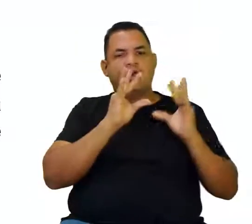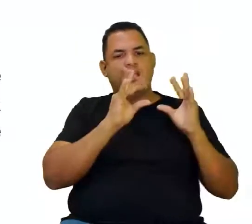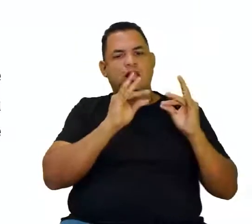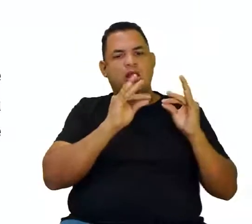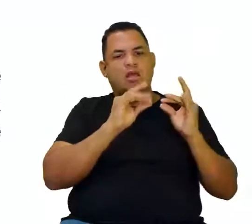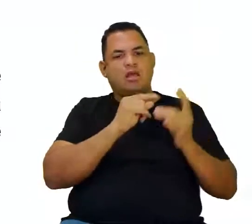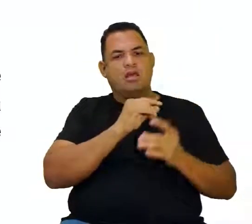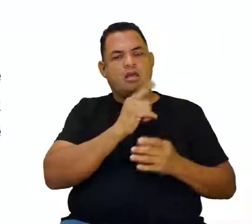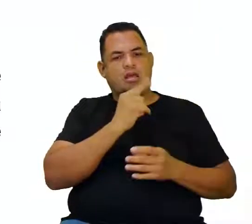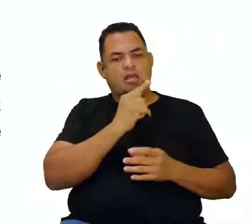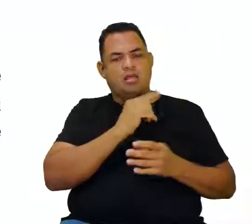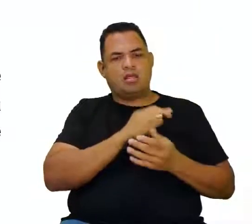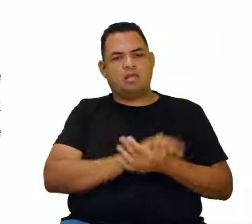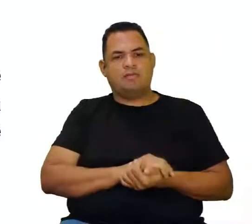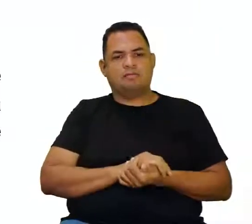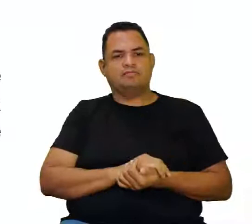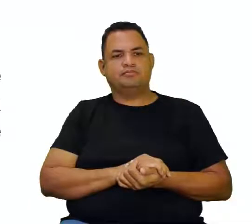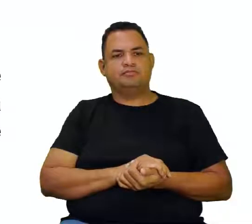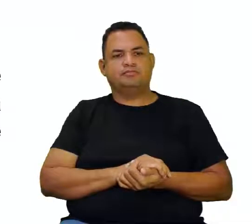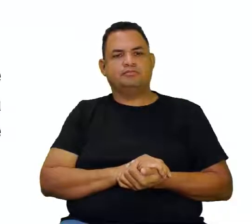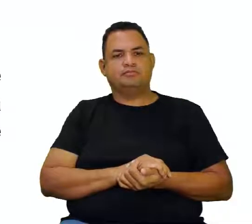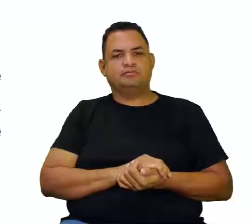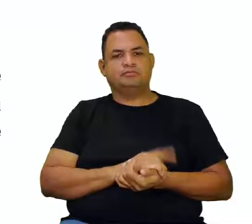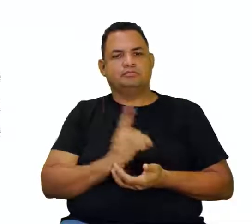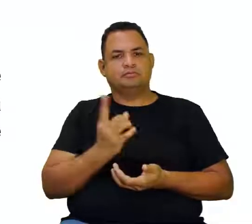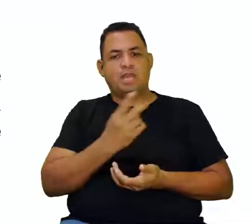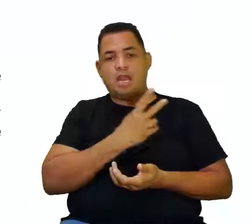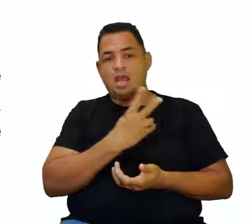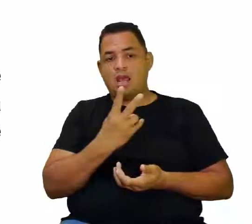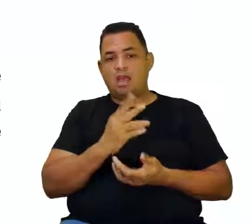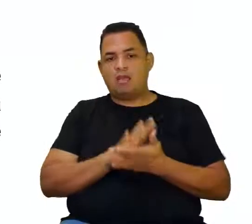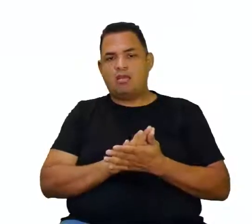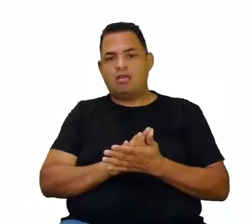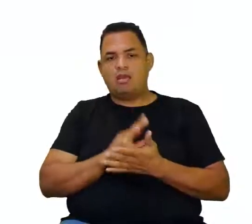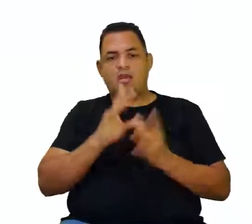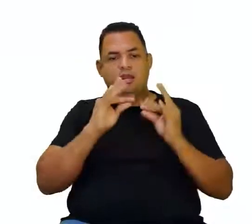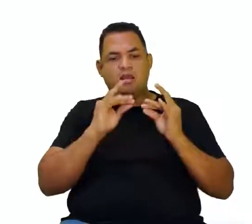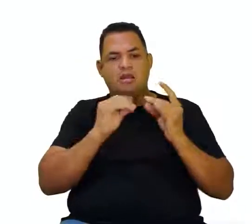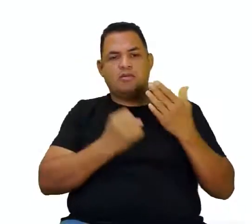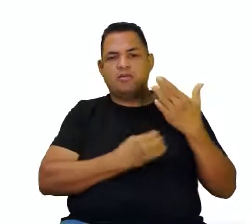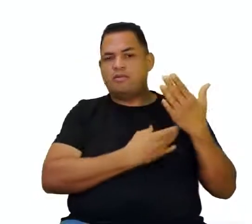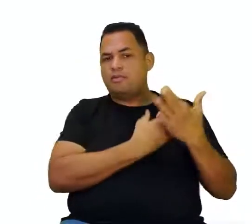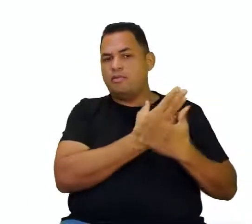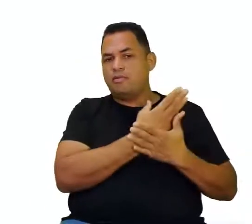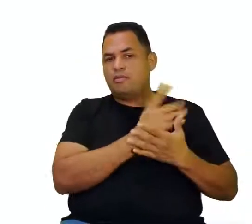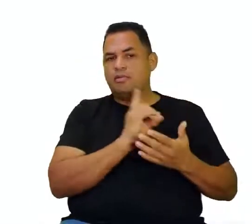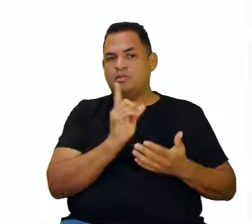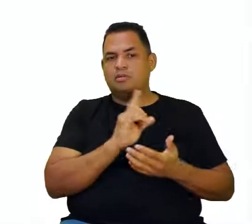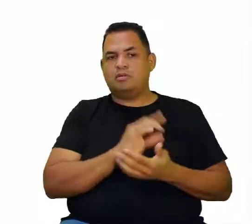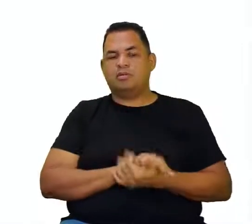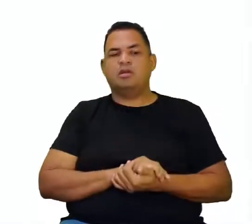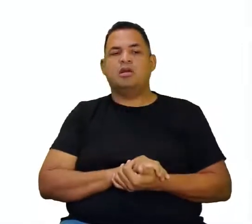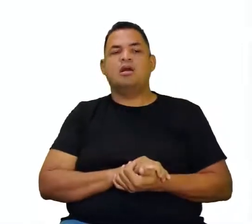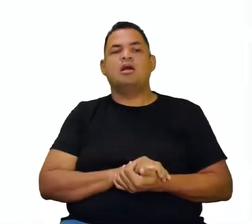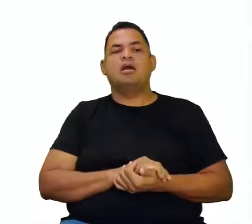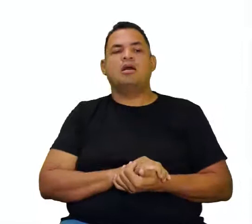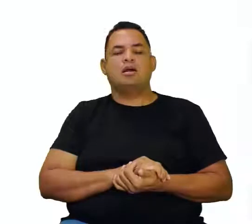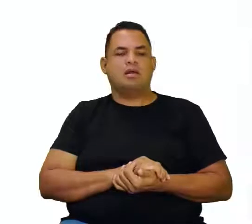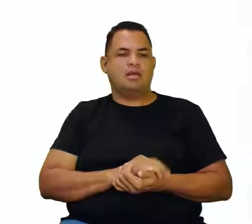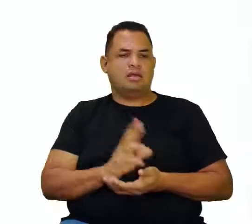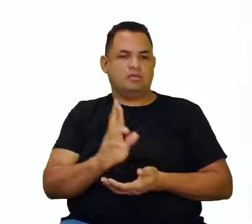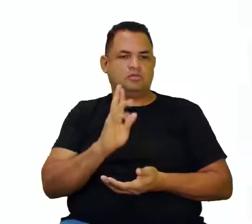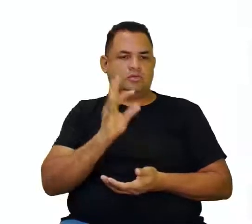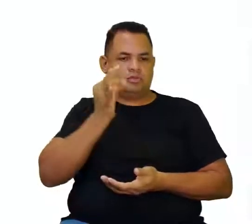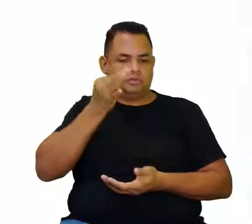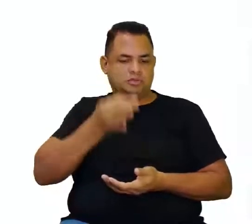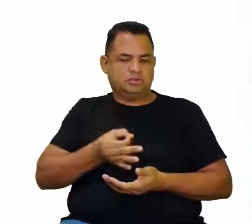Mas da líquida para o vapor não é igual a essa quantidade aqui. Então, a nossa resposta correta é a letra